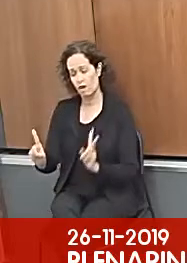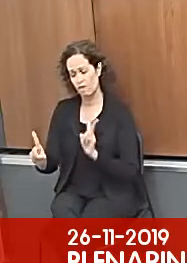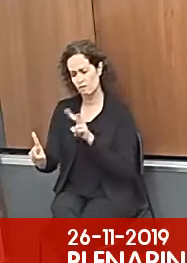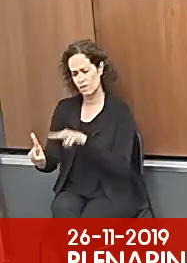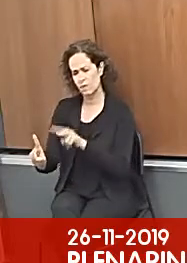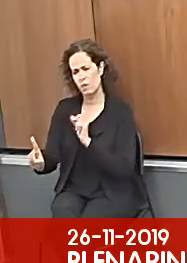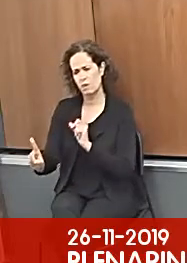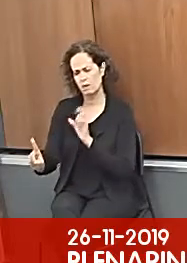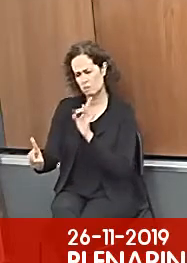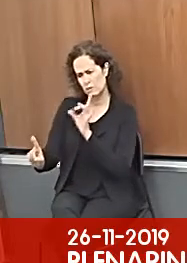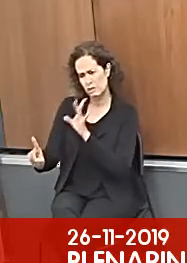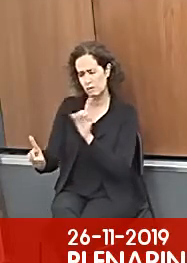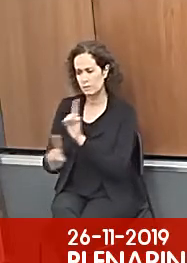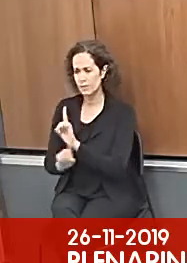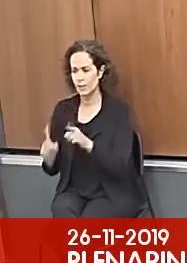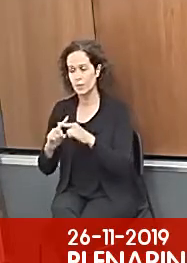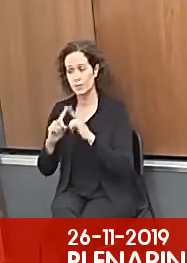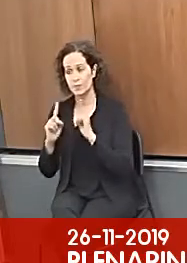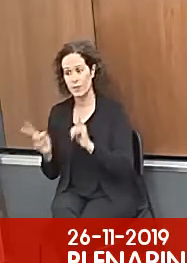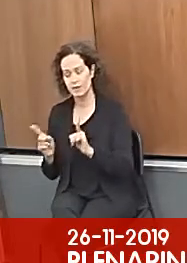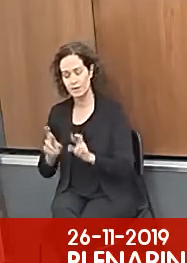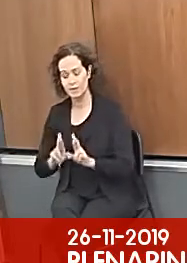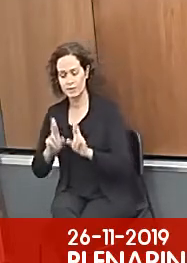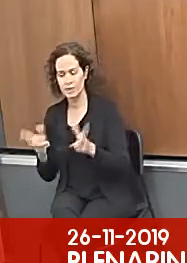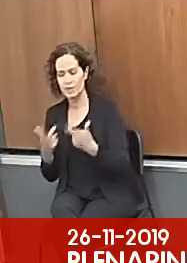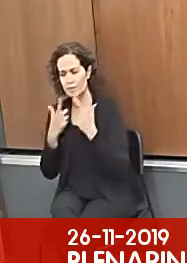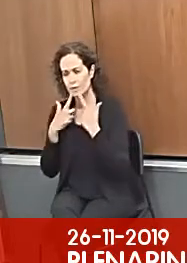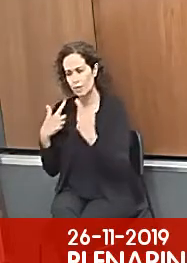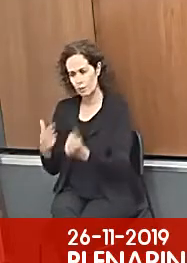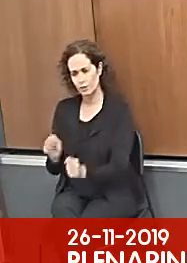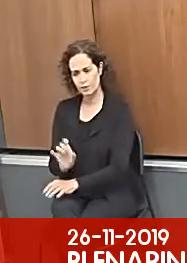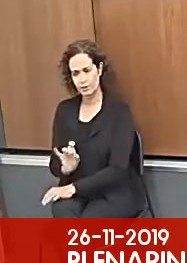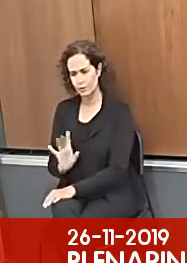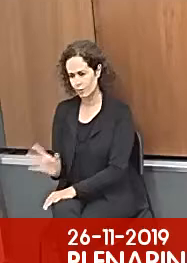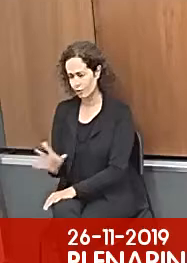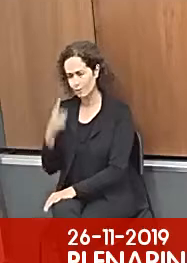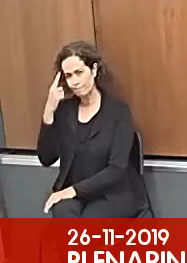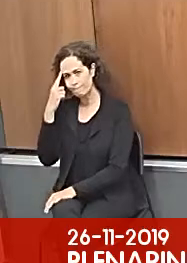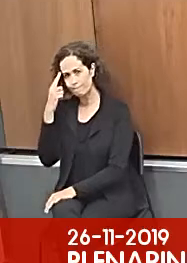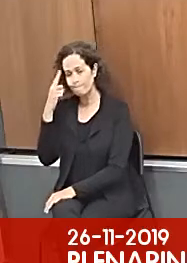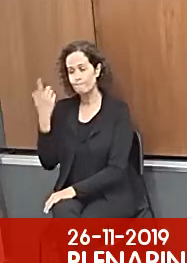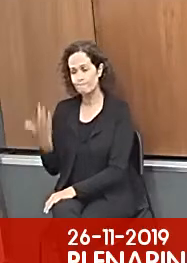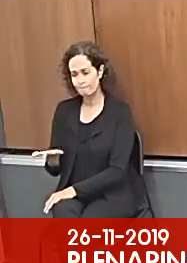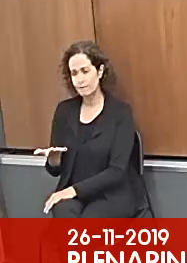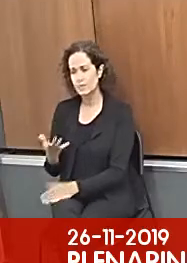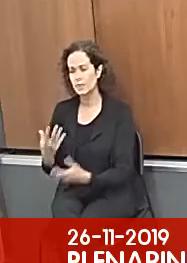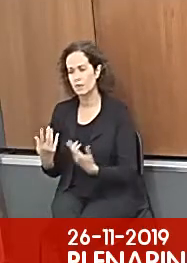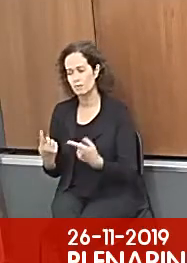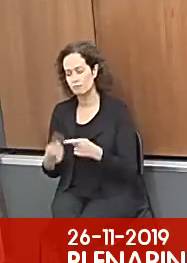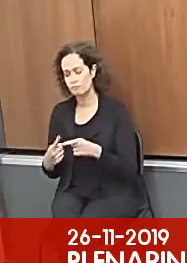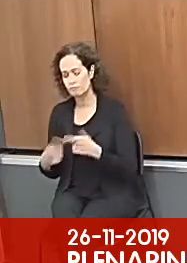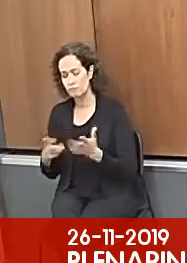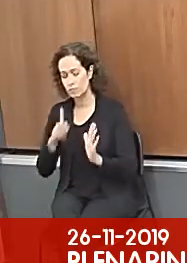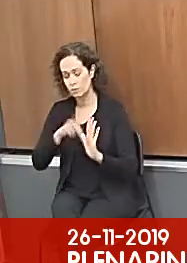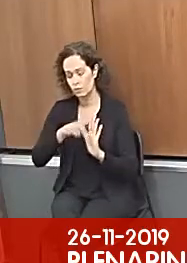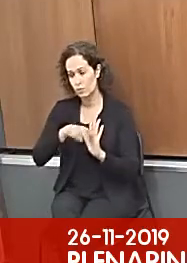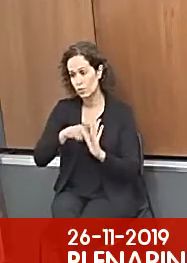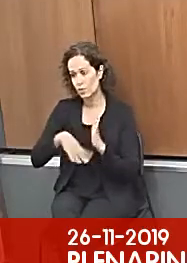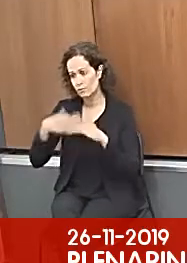Ele tem uma questão linguística apenas. Aí eu queria deixar essa reflexão que possivelmente poderá interferir no andamento do